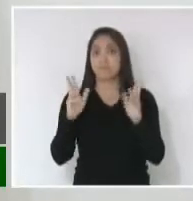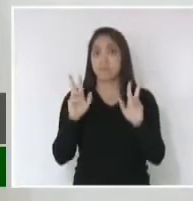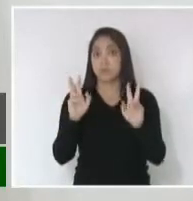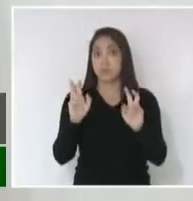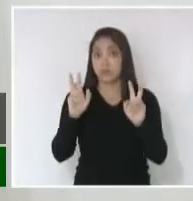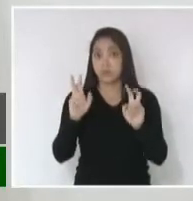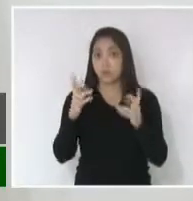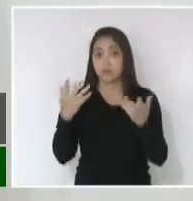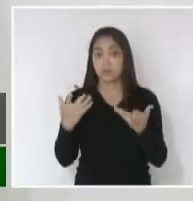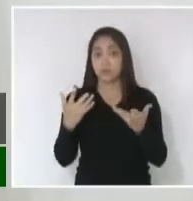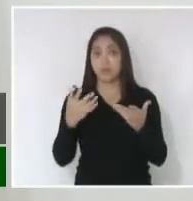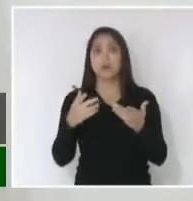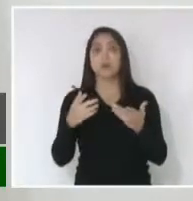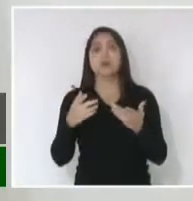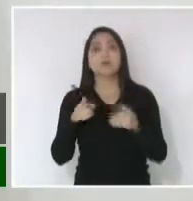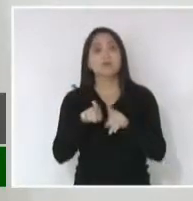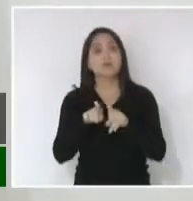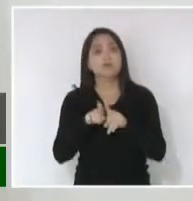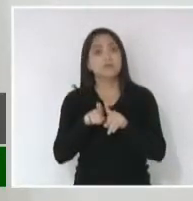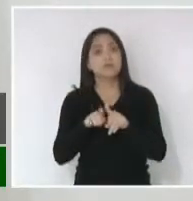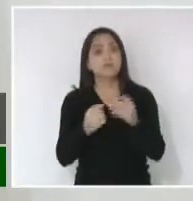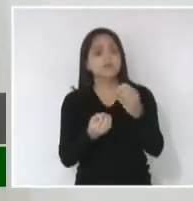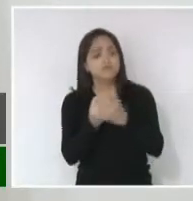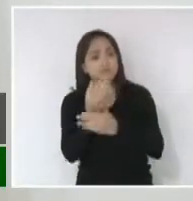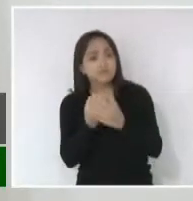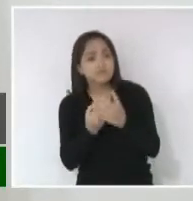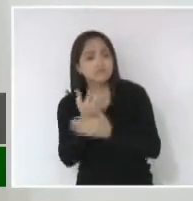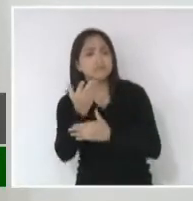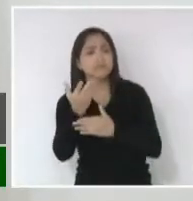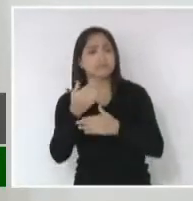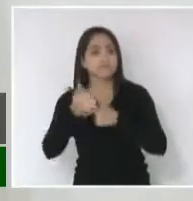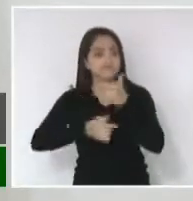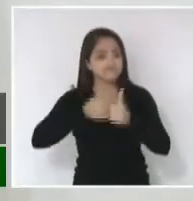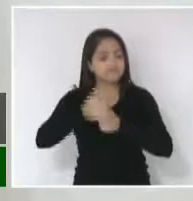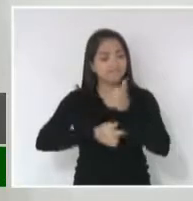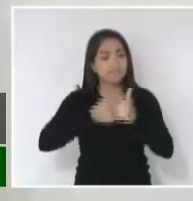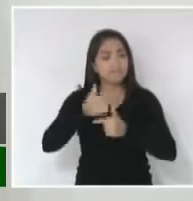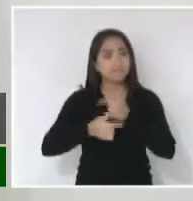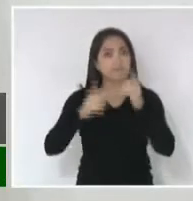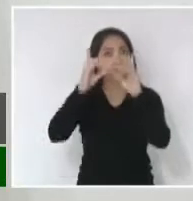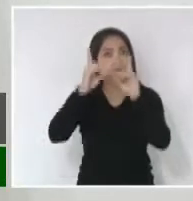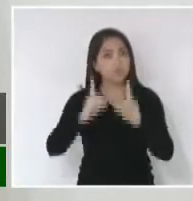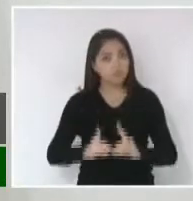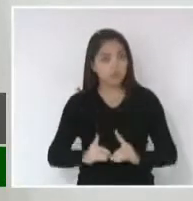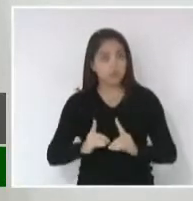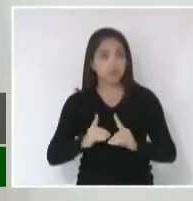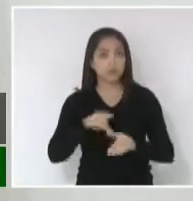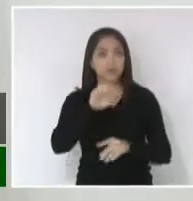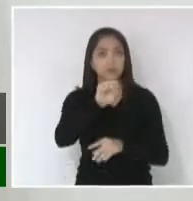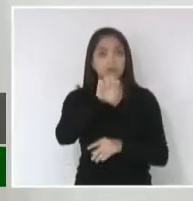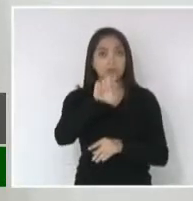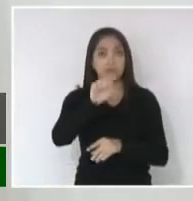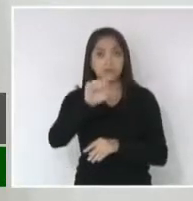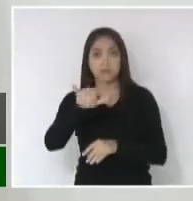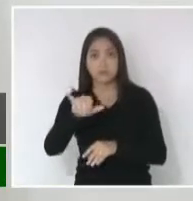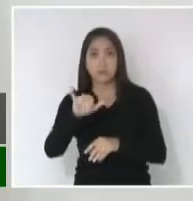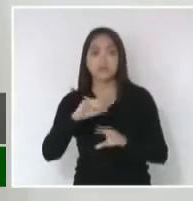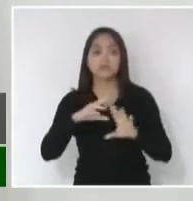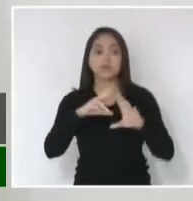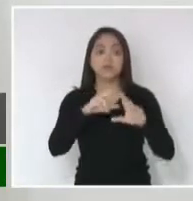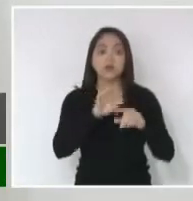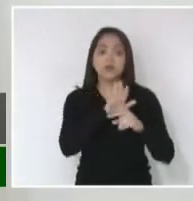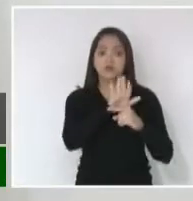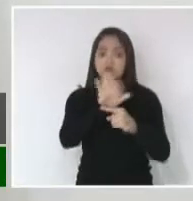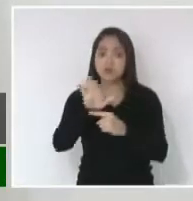uma questão, acima de tudo, de dignidade, que o SESI oferece a tantos trabalhadores